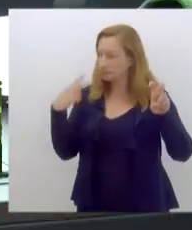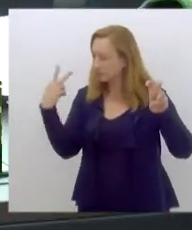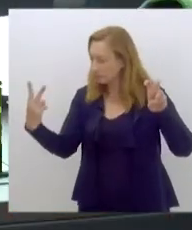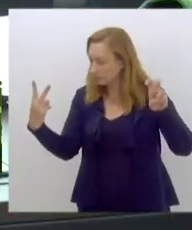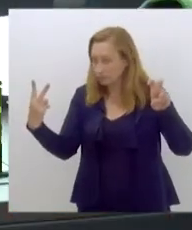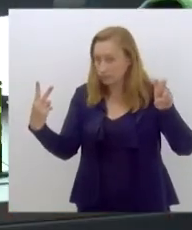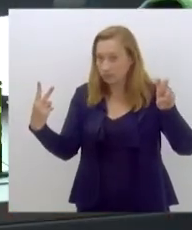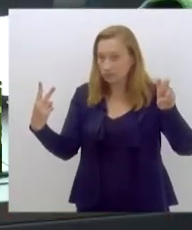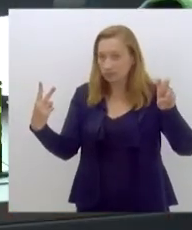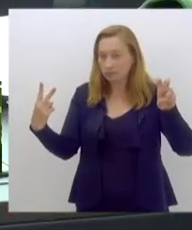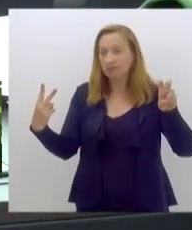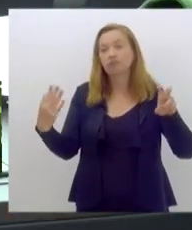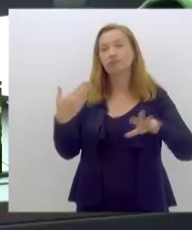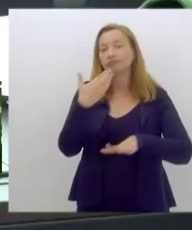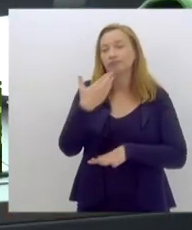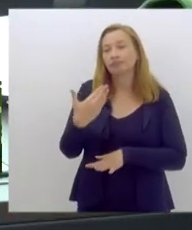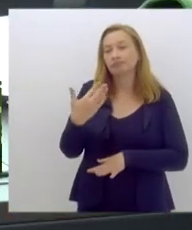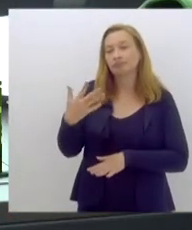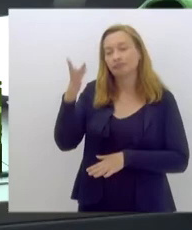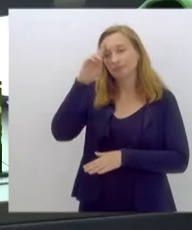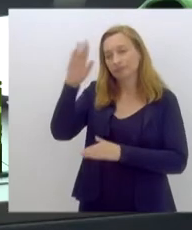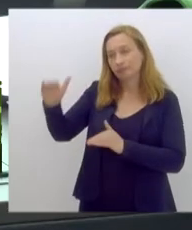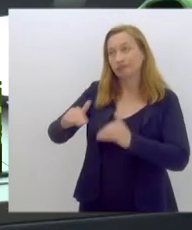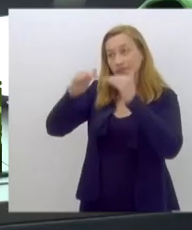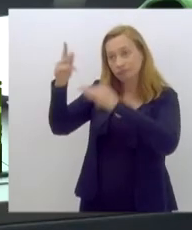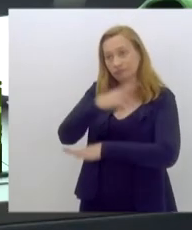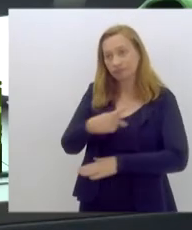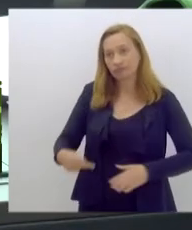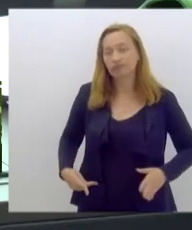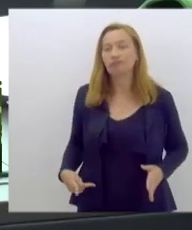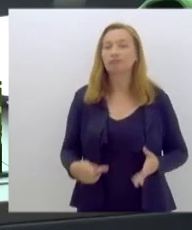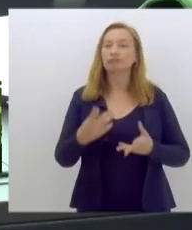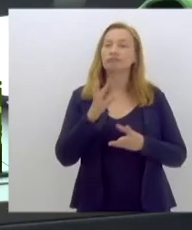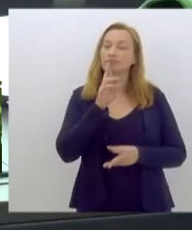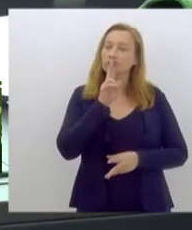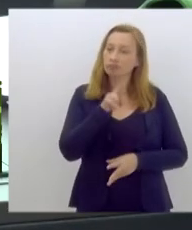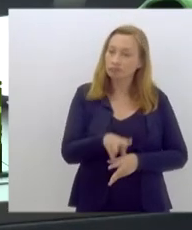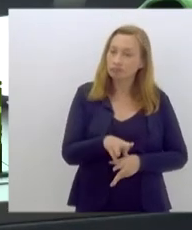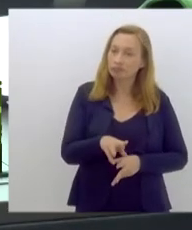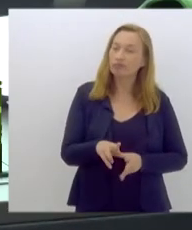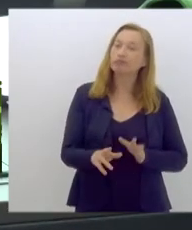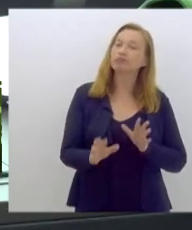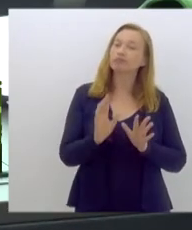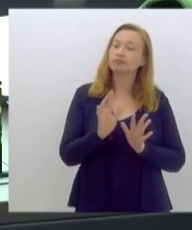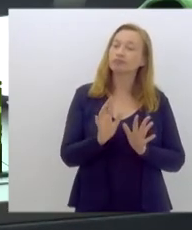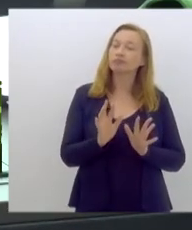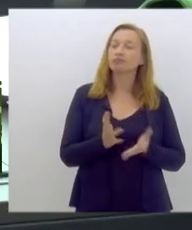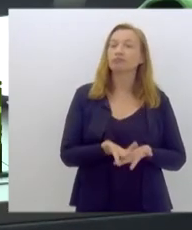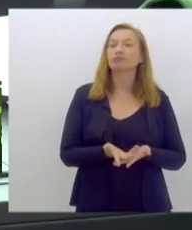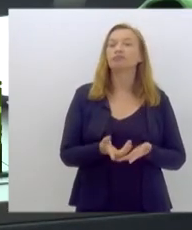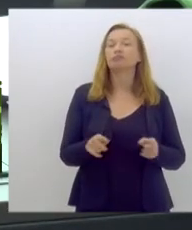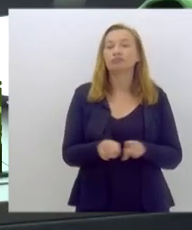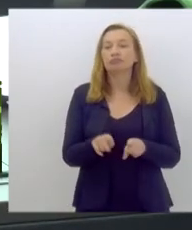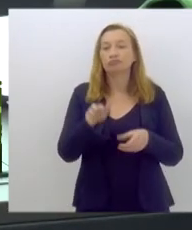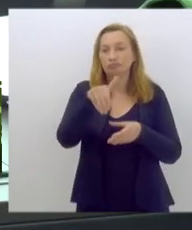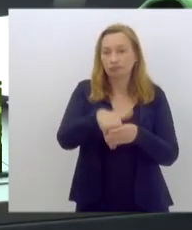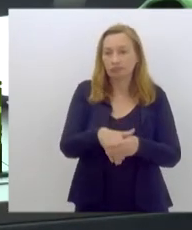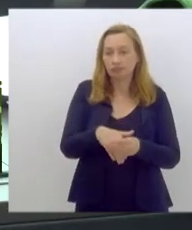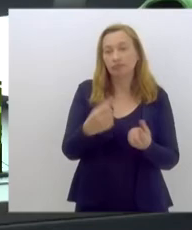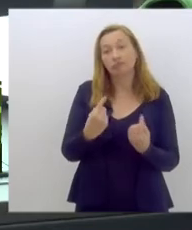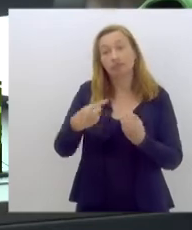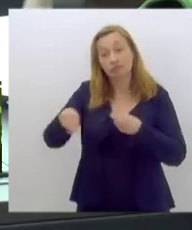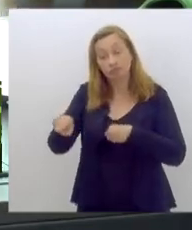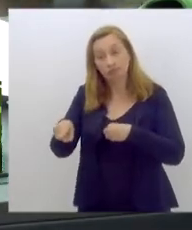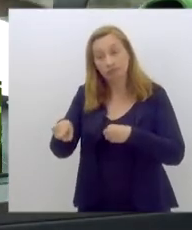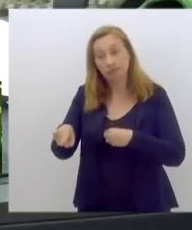5-2, só pediria a Vossa Excelência que, publicando o resultado, publique também o voto